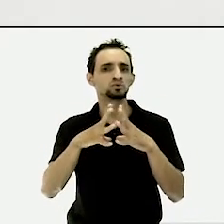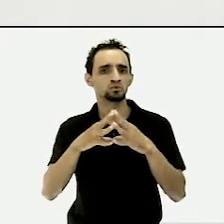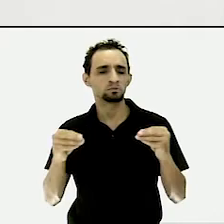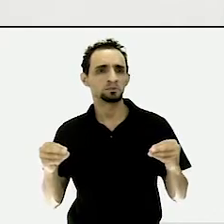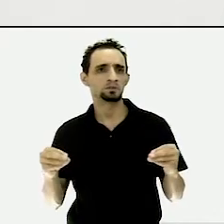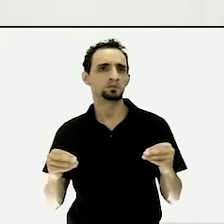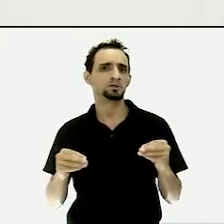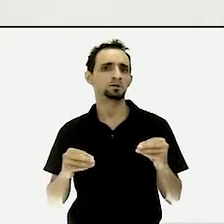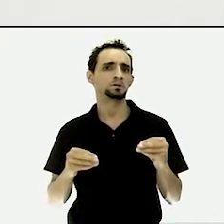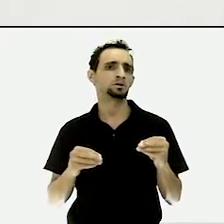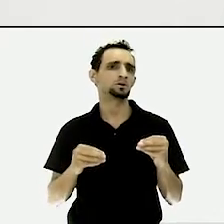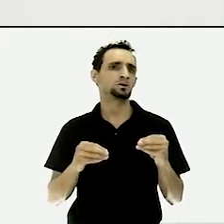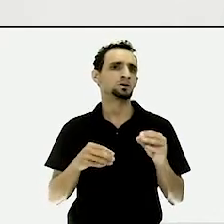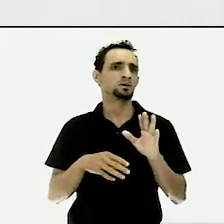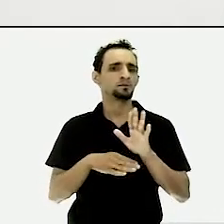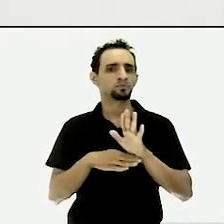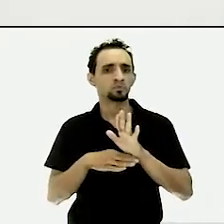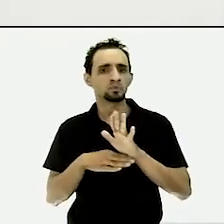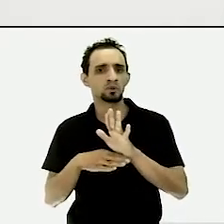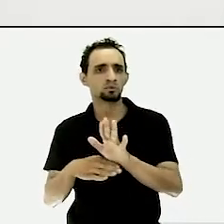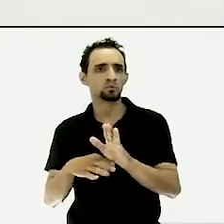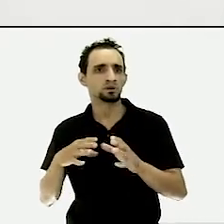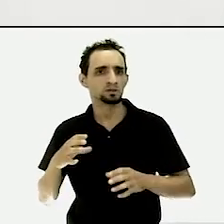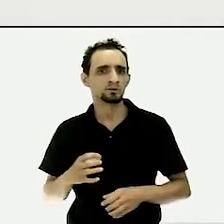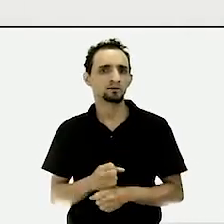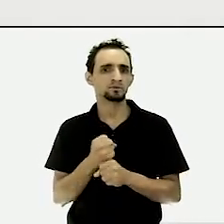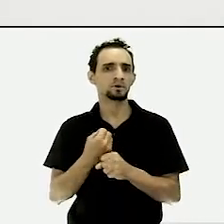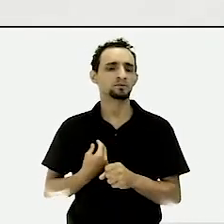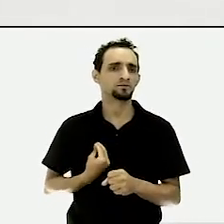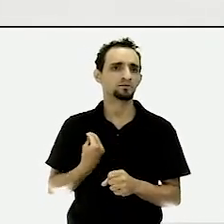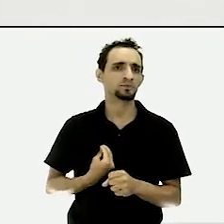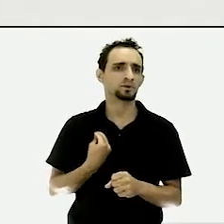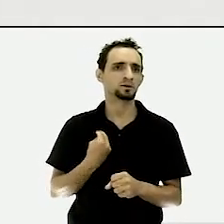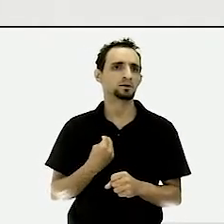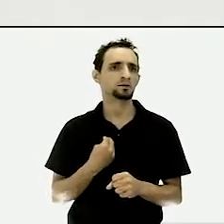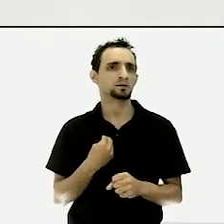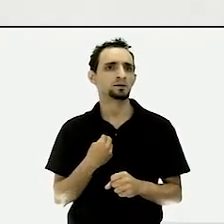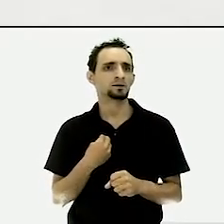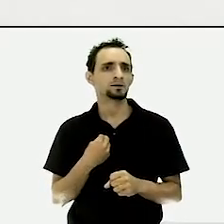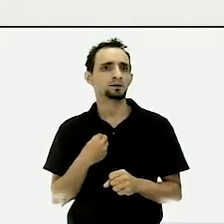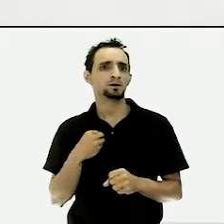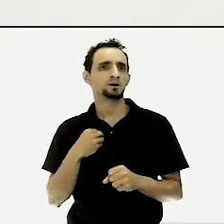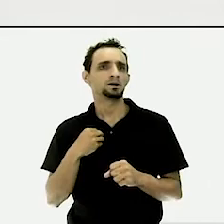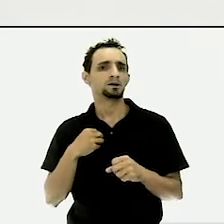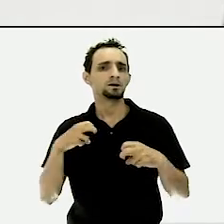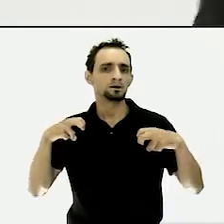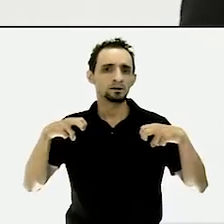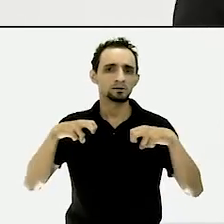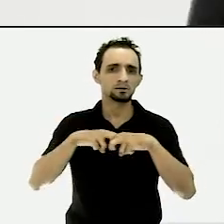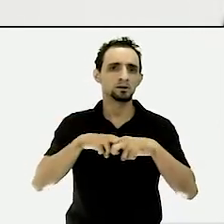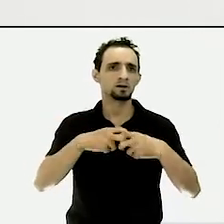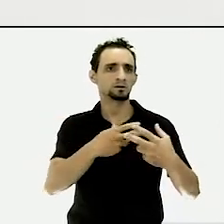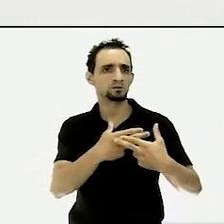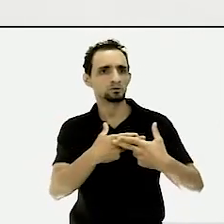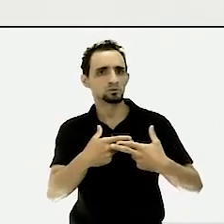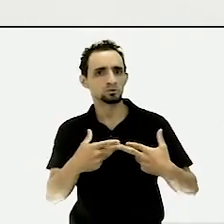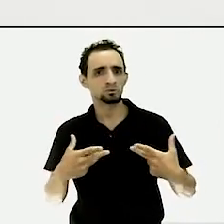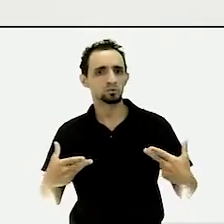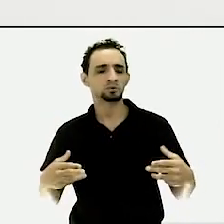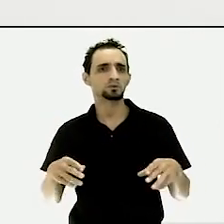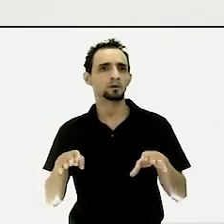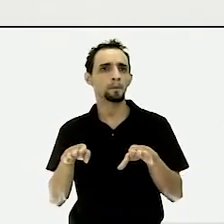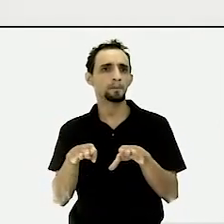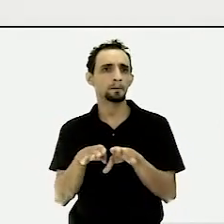nós aí articularmos de forma que eles possam agir sempre com a rapidez necessária e com que agiram nesse caso dessa criança que nós acompanhamos,